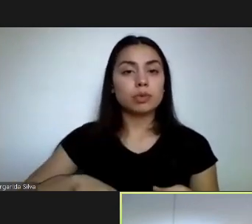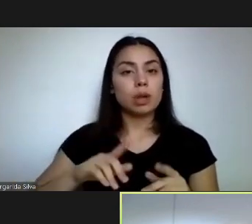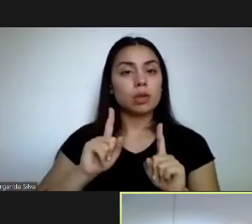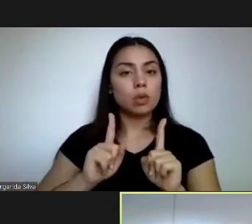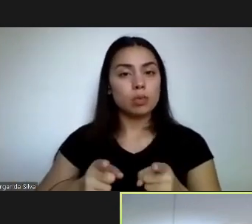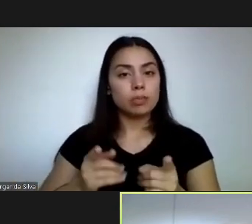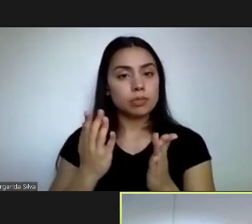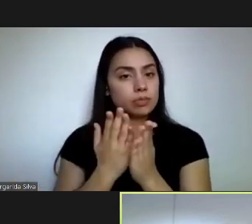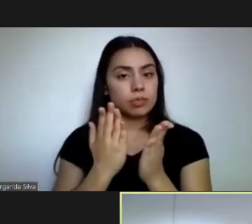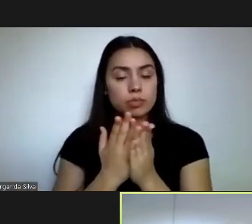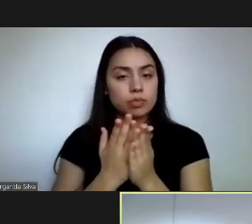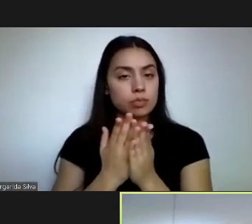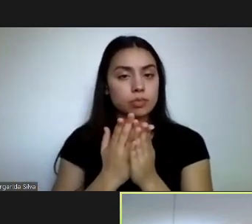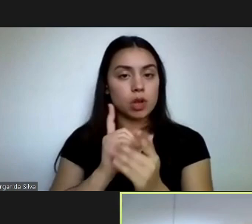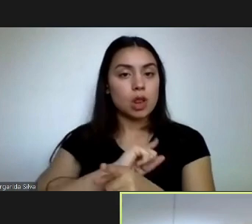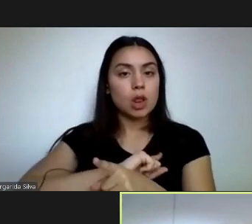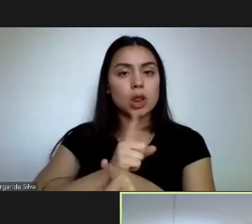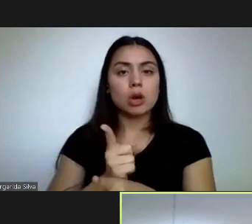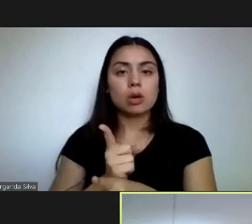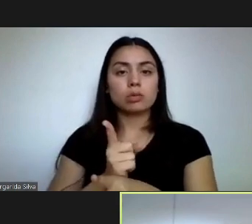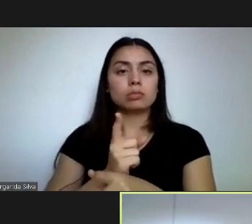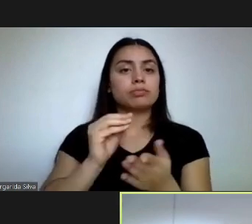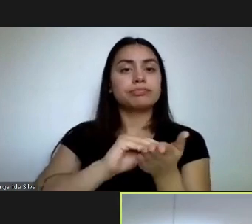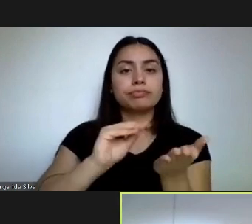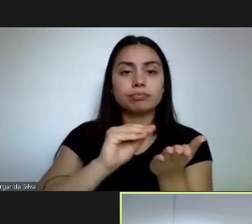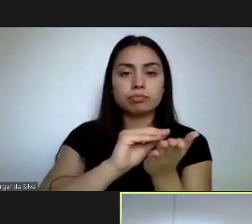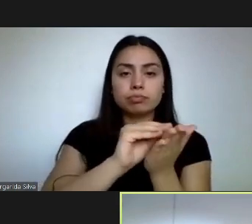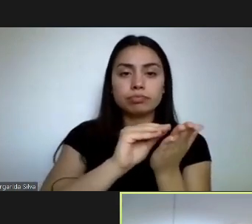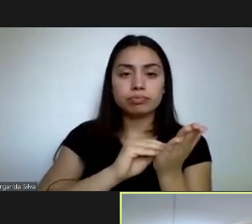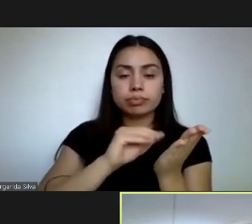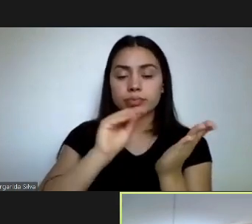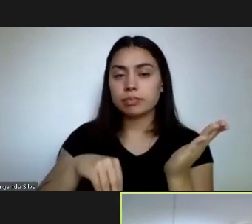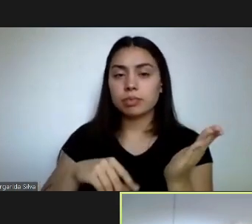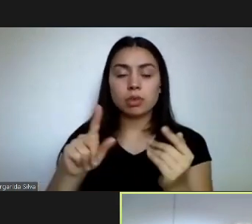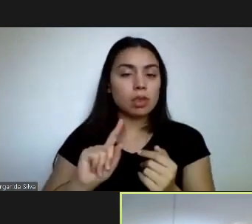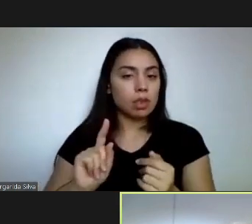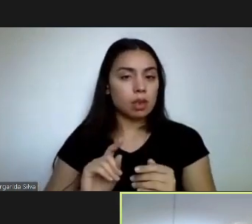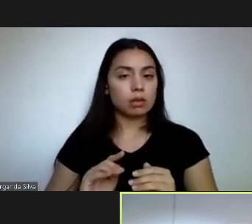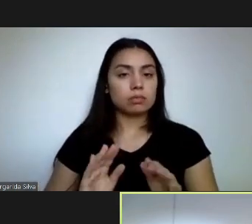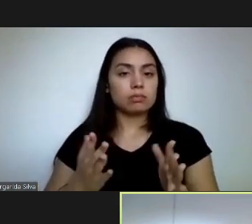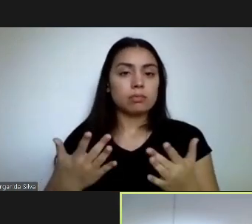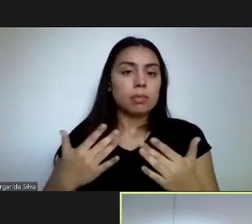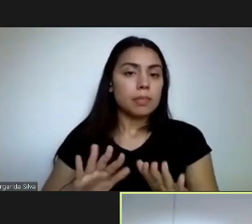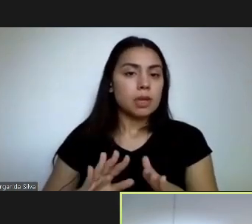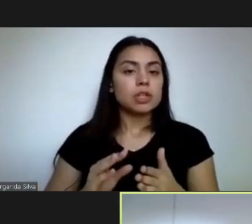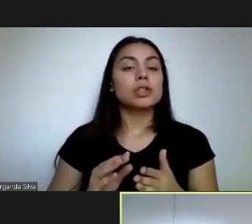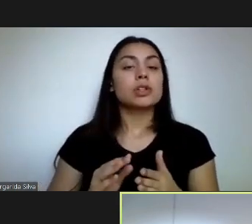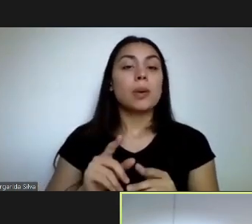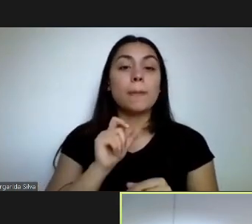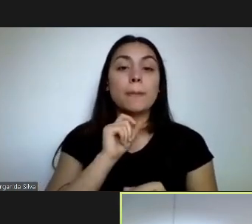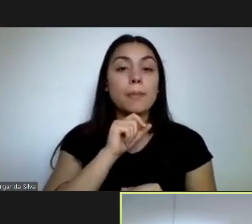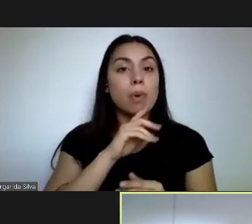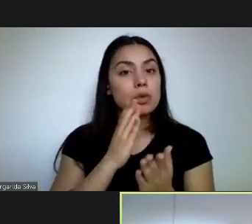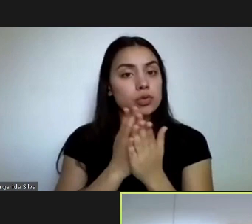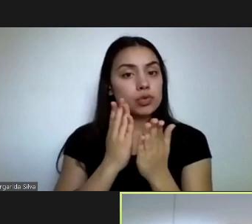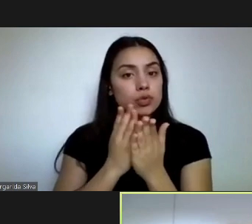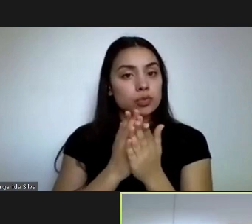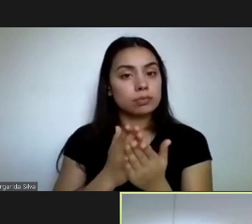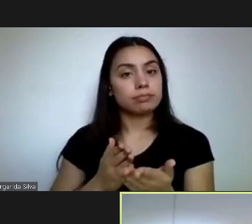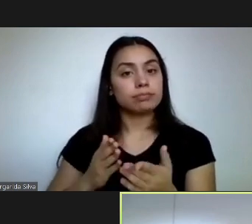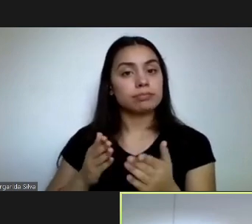Entra, não precisa de fazer matrícula, faz só uma matrícula condicional, mas tem direito à frequência. E, portanto,